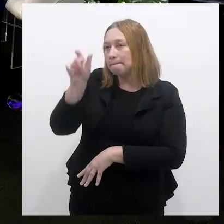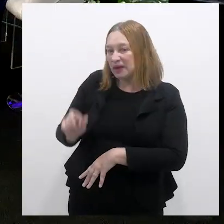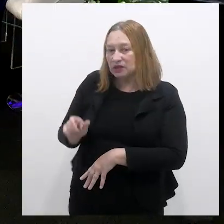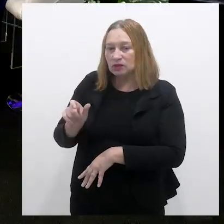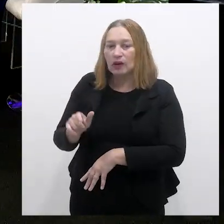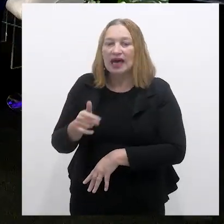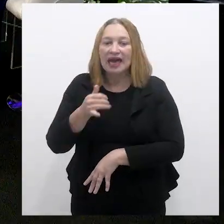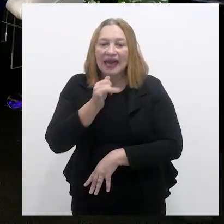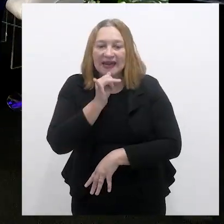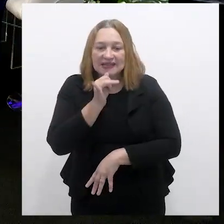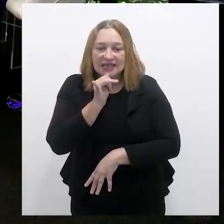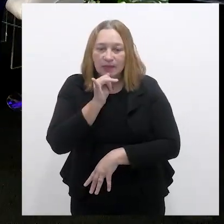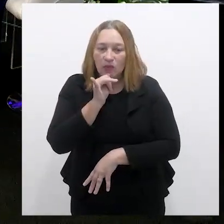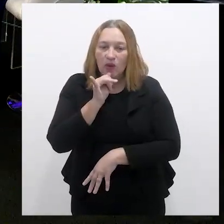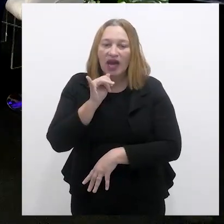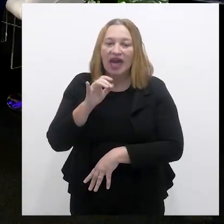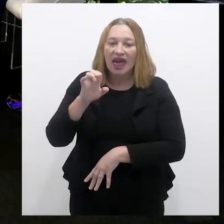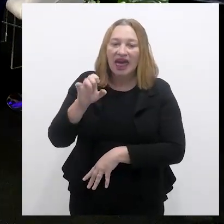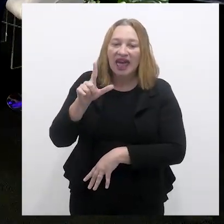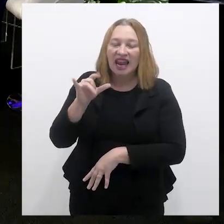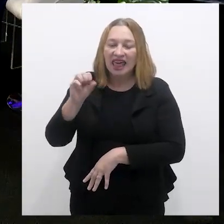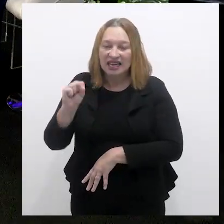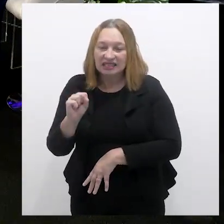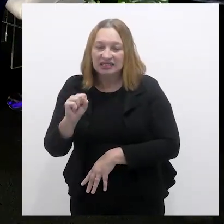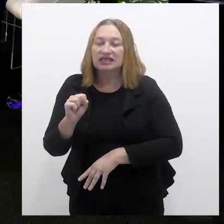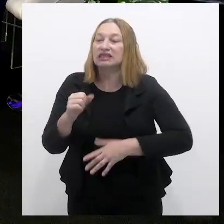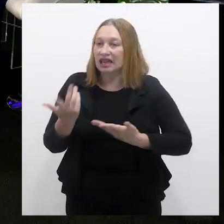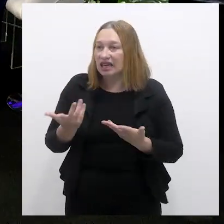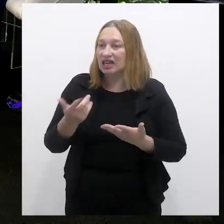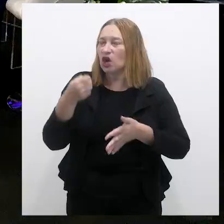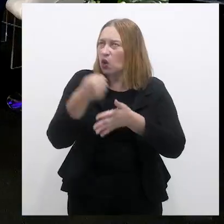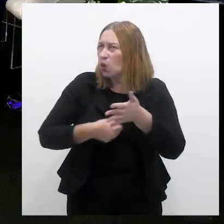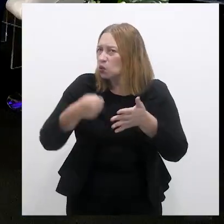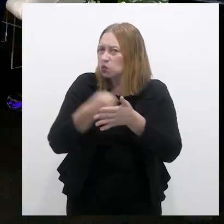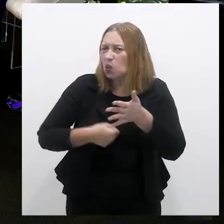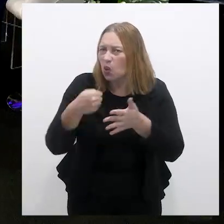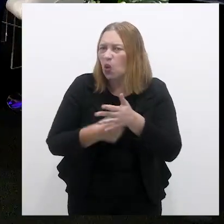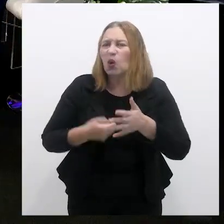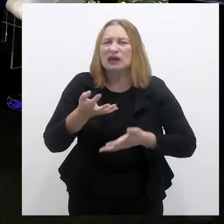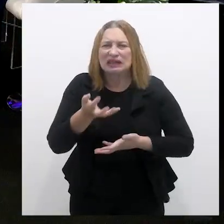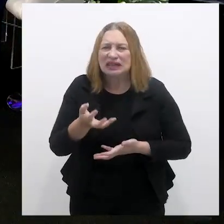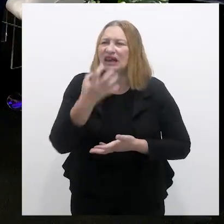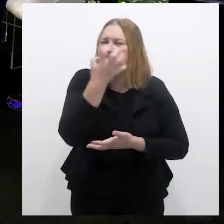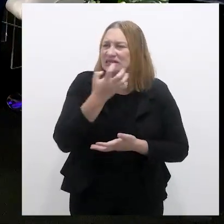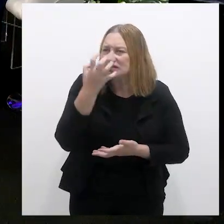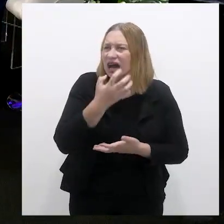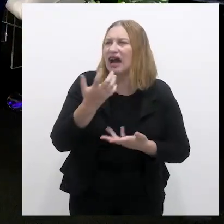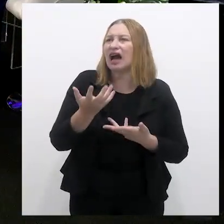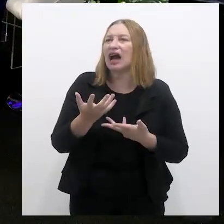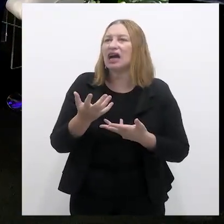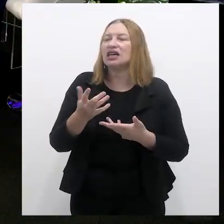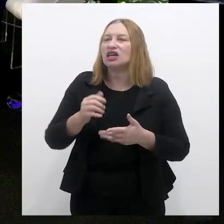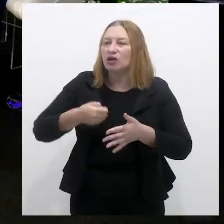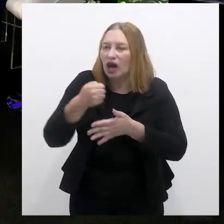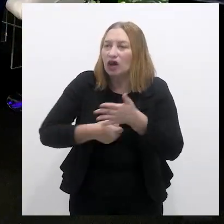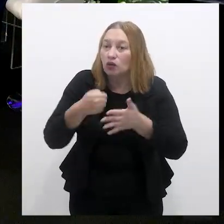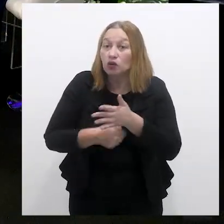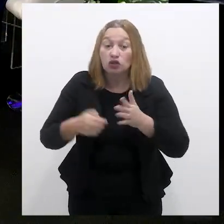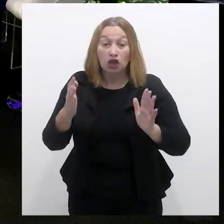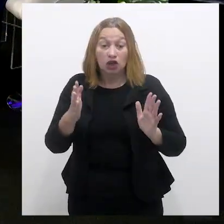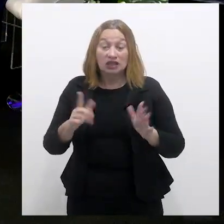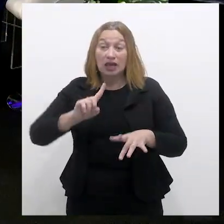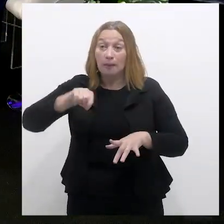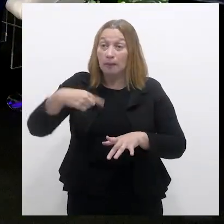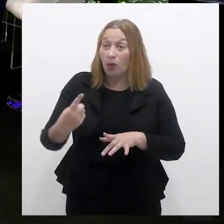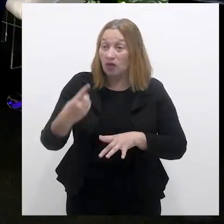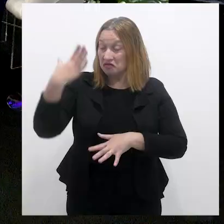muito jovenzinha, Sim. sempre quis cantar, enfim, lutou, teve lá suas adversidades, mas foi à luta e Sim. virou uma